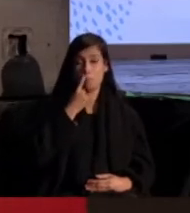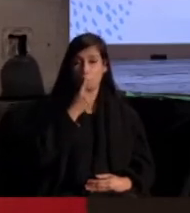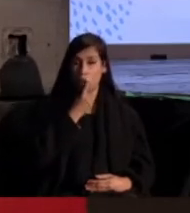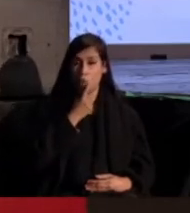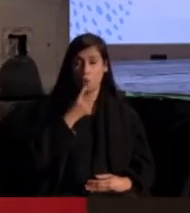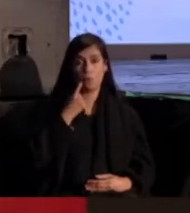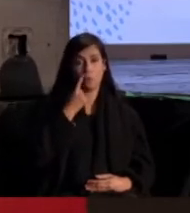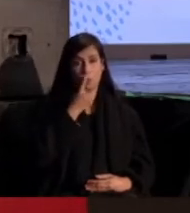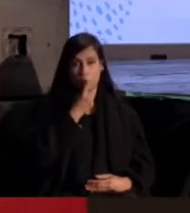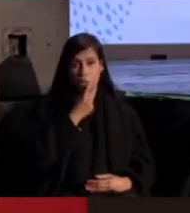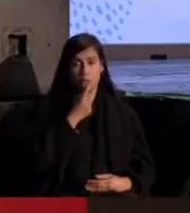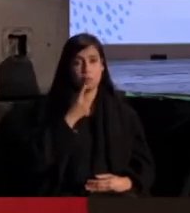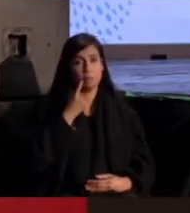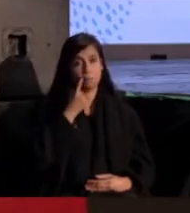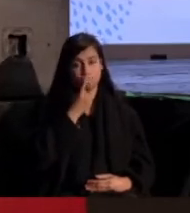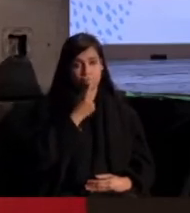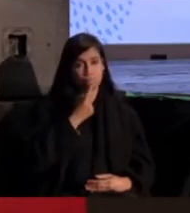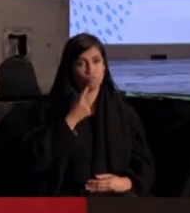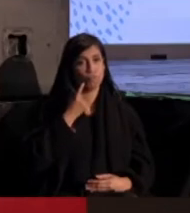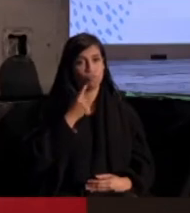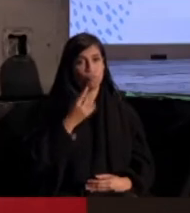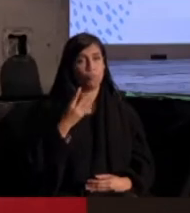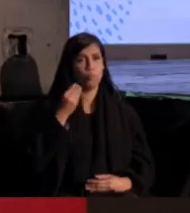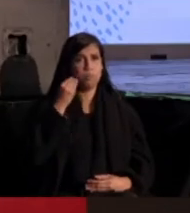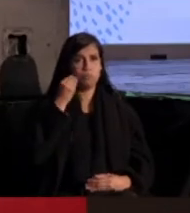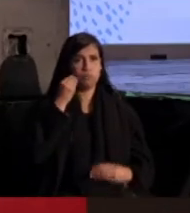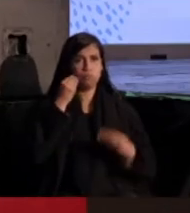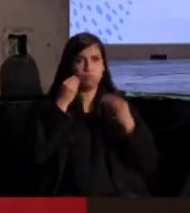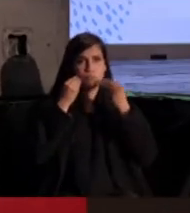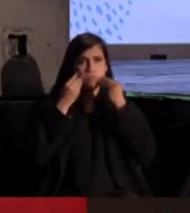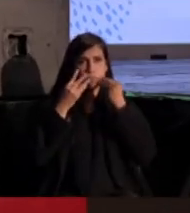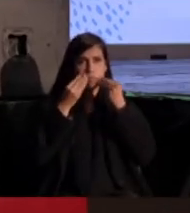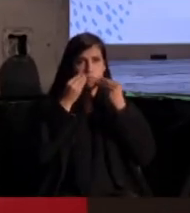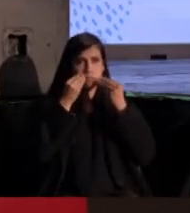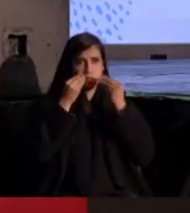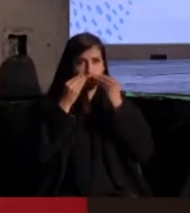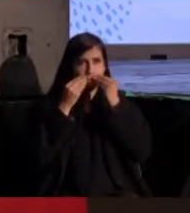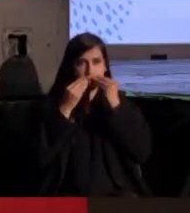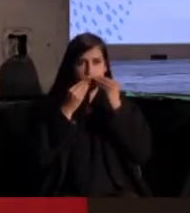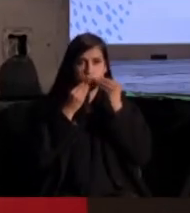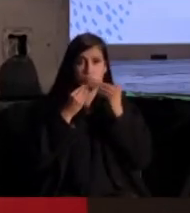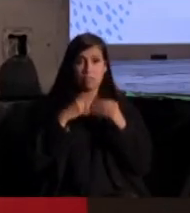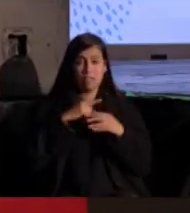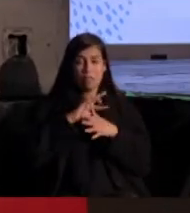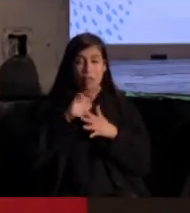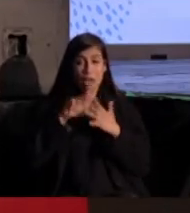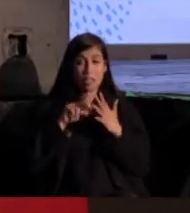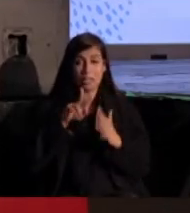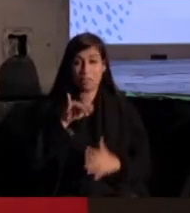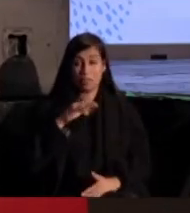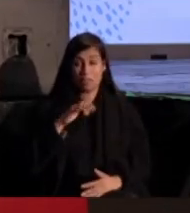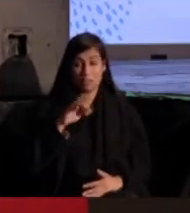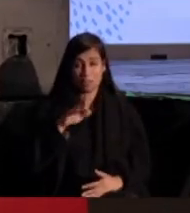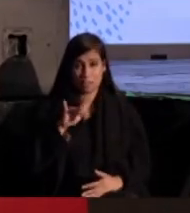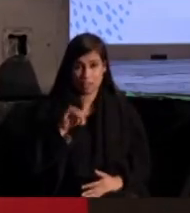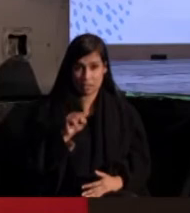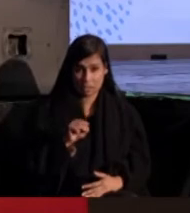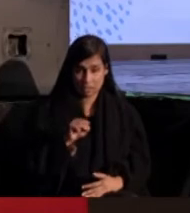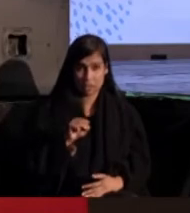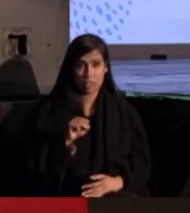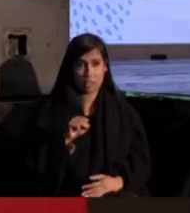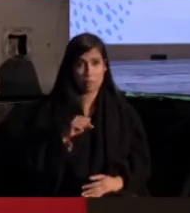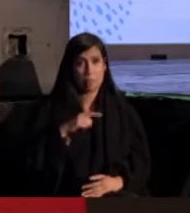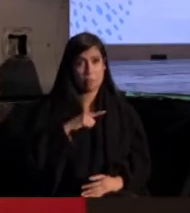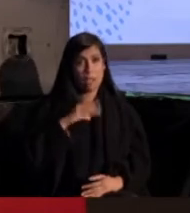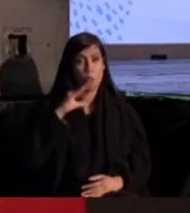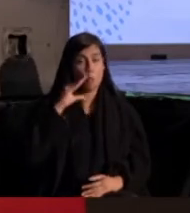formada por vísceras, que ela forma, então, é uma disposição caprichosa que ela tem, né? Uma coalescência de músculos,